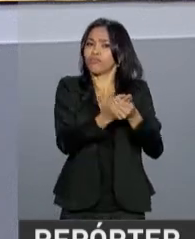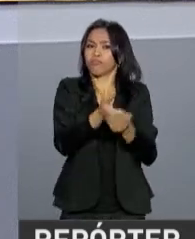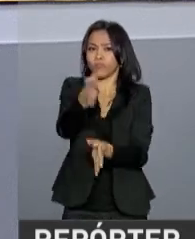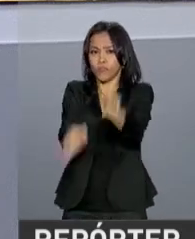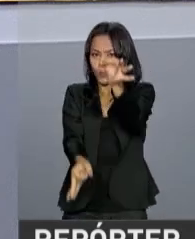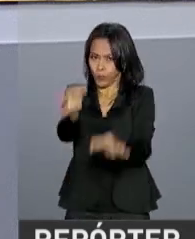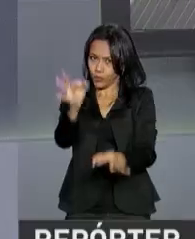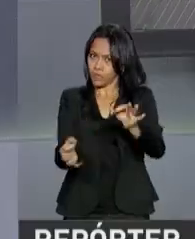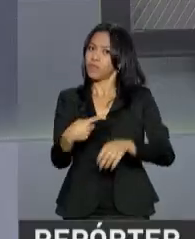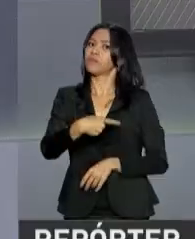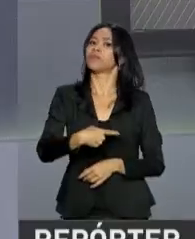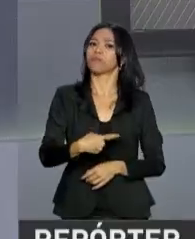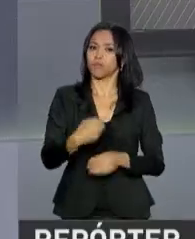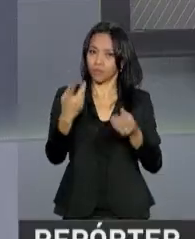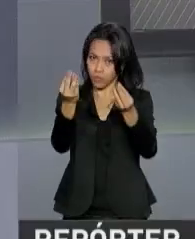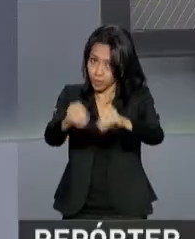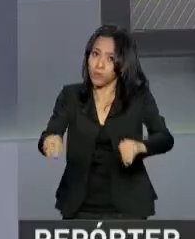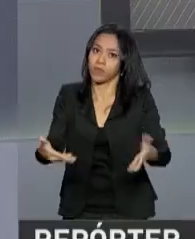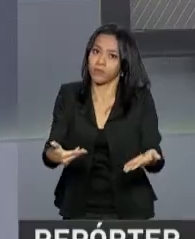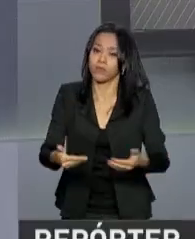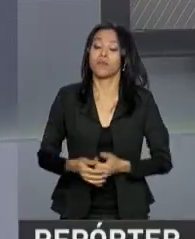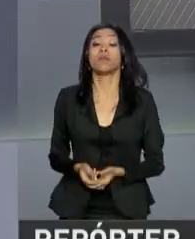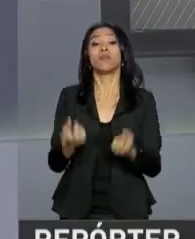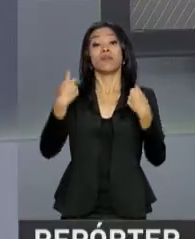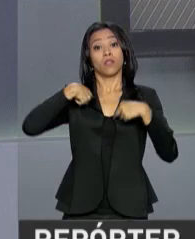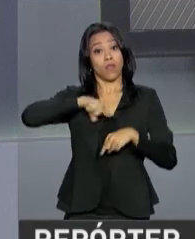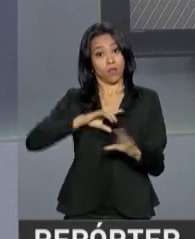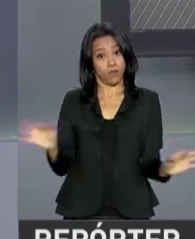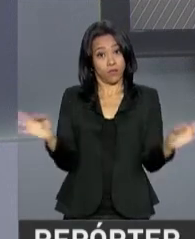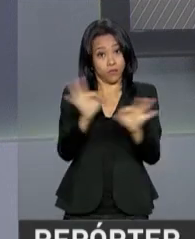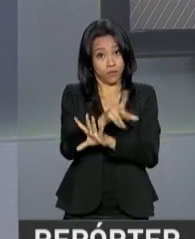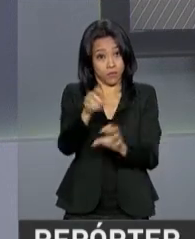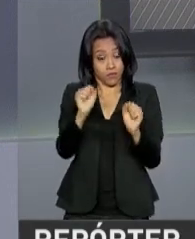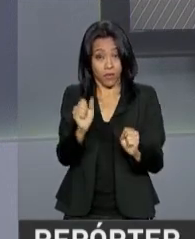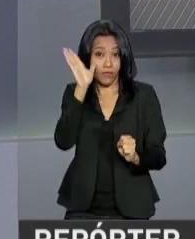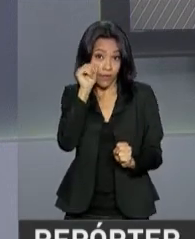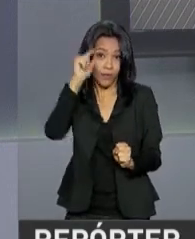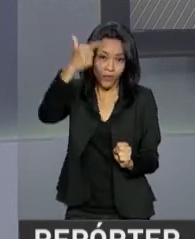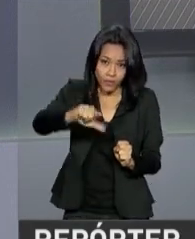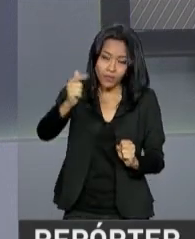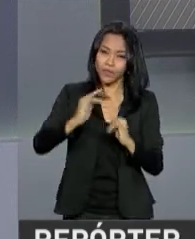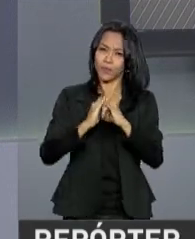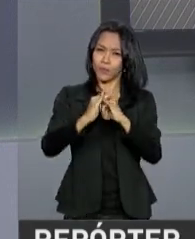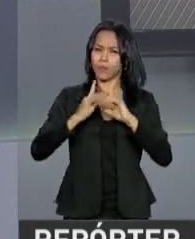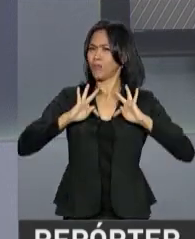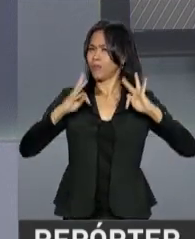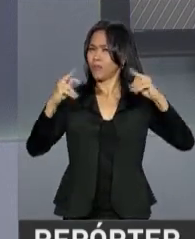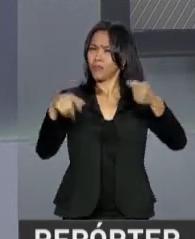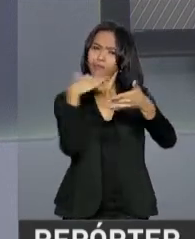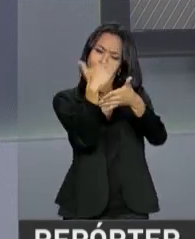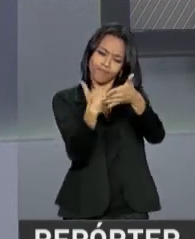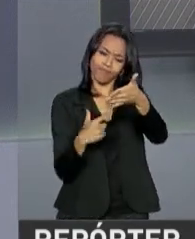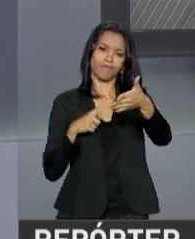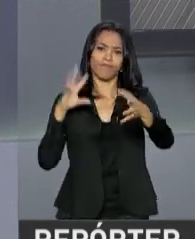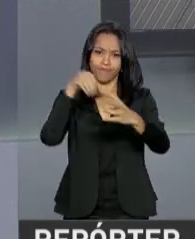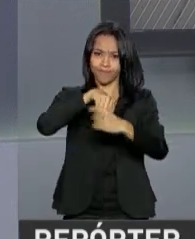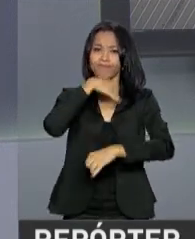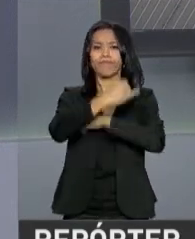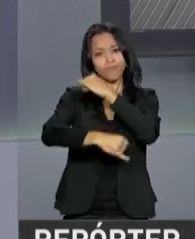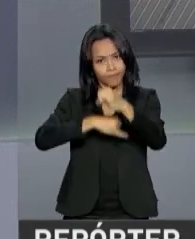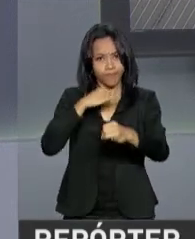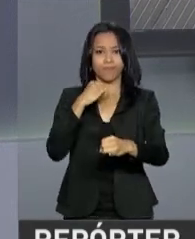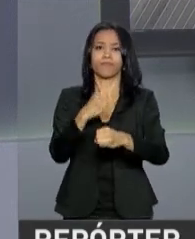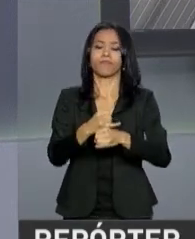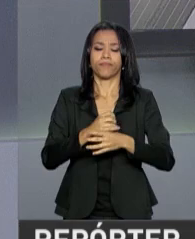ambientais nós ficamos por aqui você pode rever as reportagens no youtube e toda nossa programação também está na página da